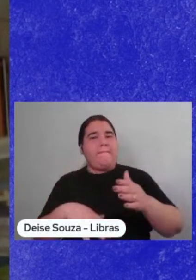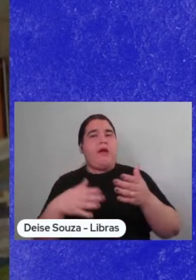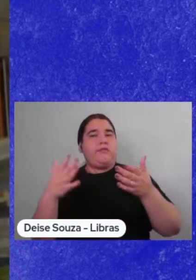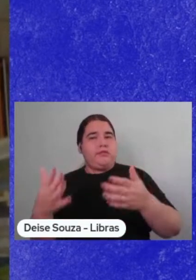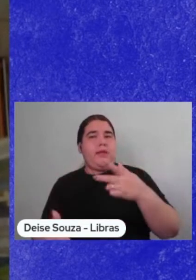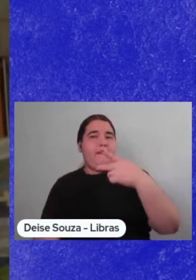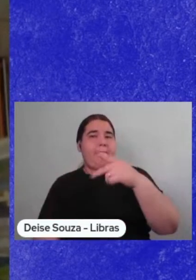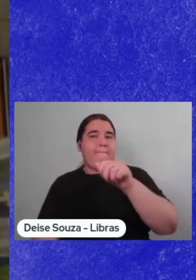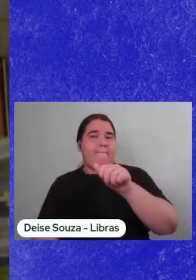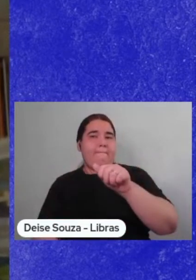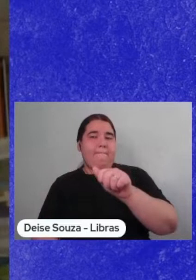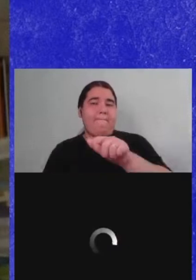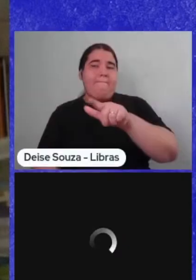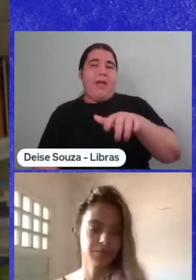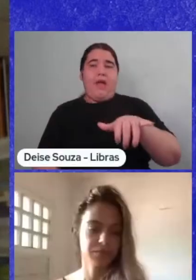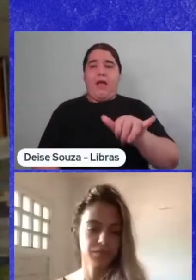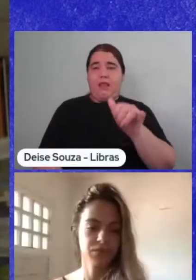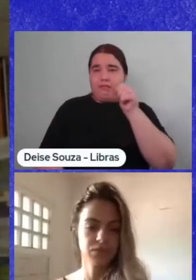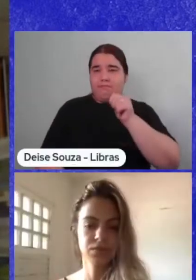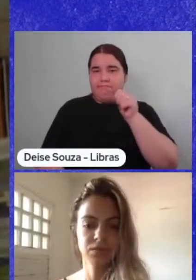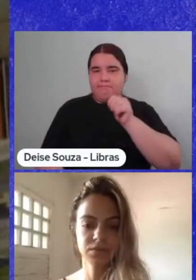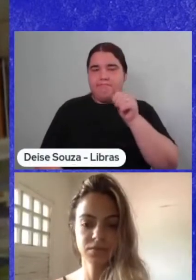sobre essa a questão